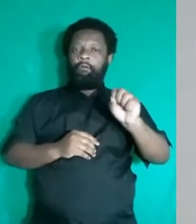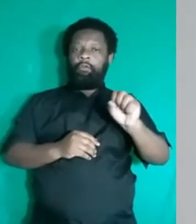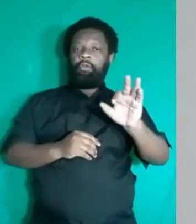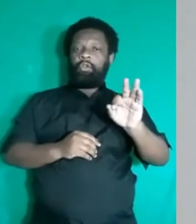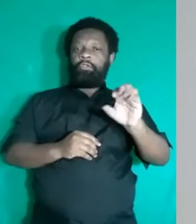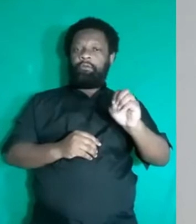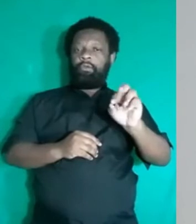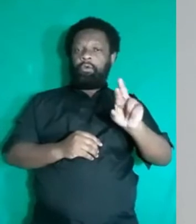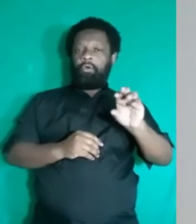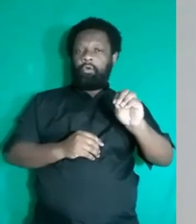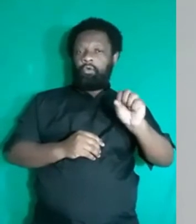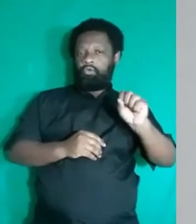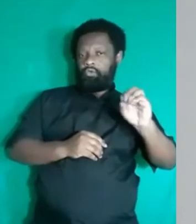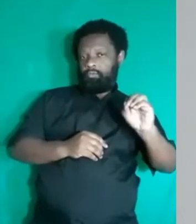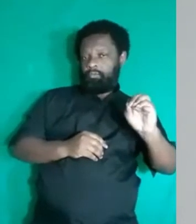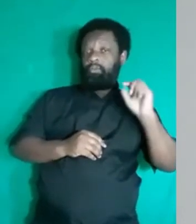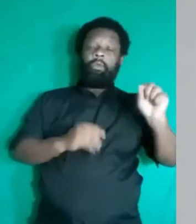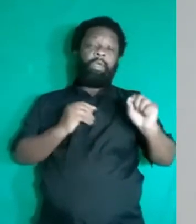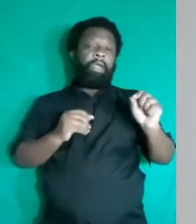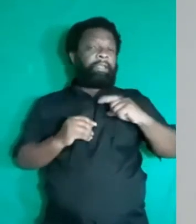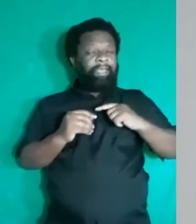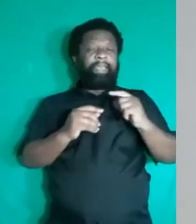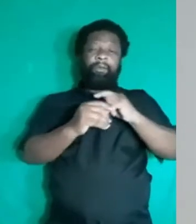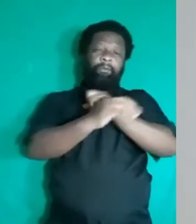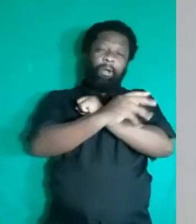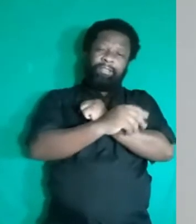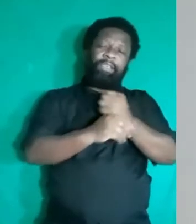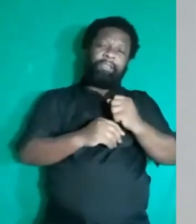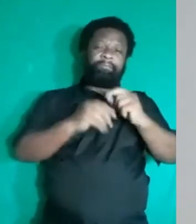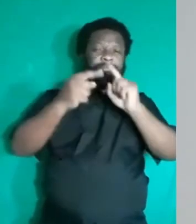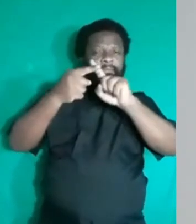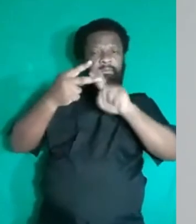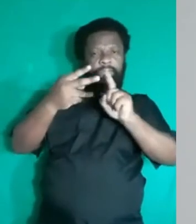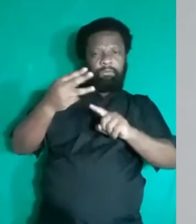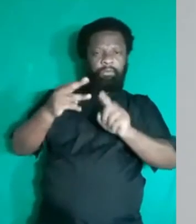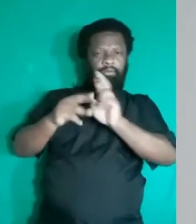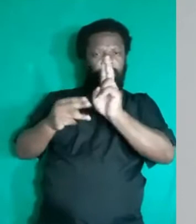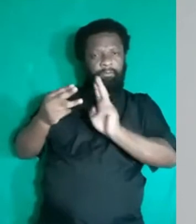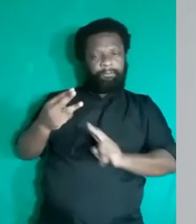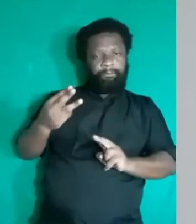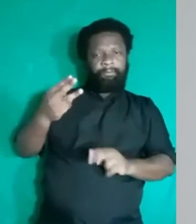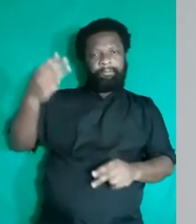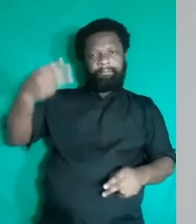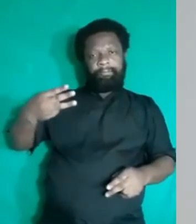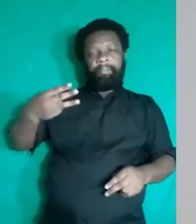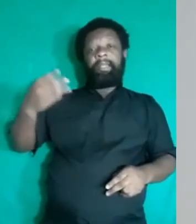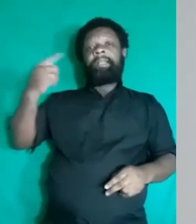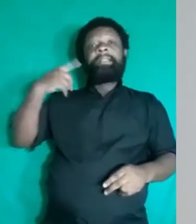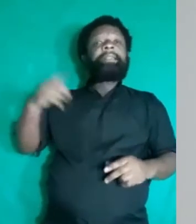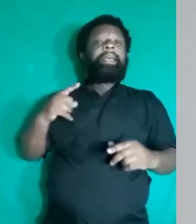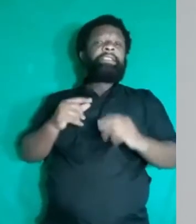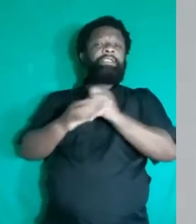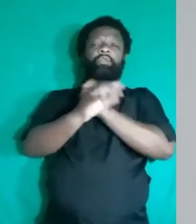ácido hipofosforoso. Pessoal, o fósforo, né? Os ácidos que têm fósforo, nós temos o ácido